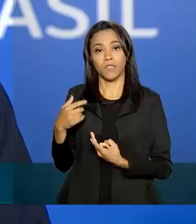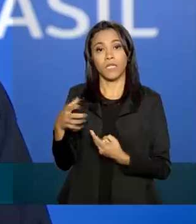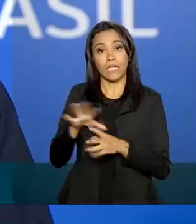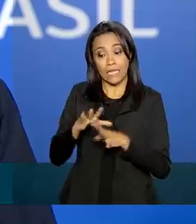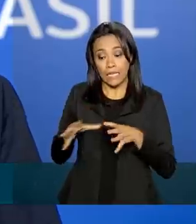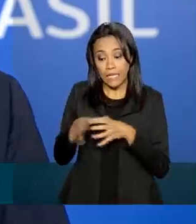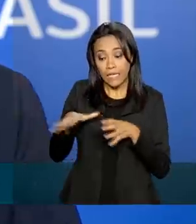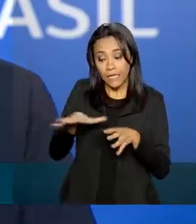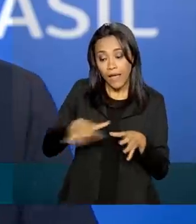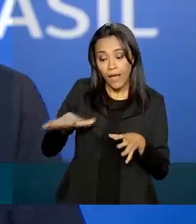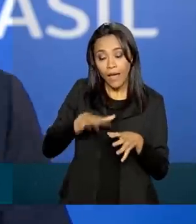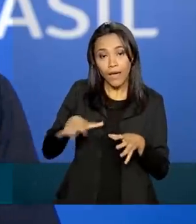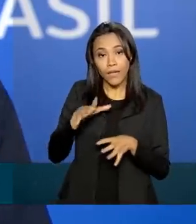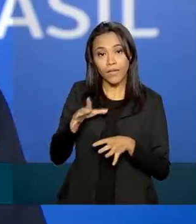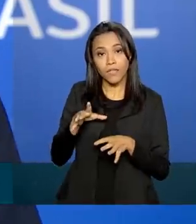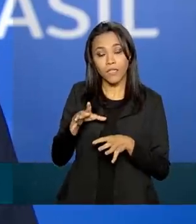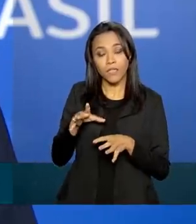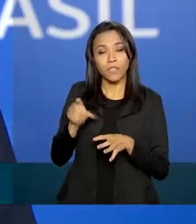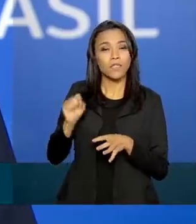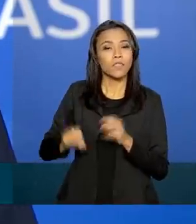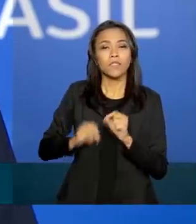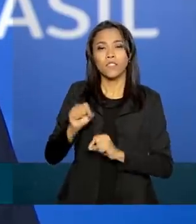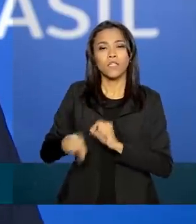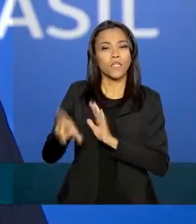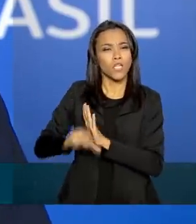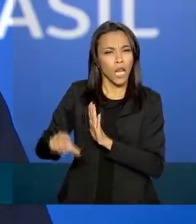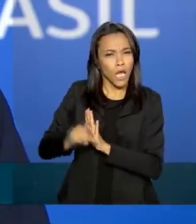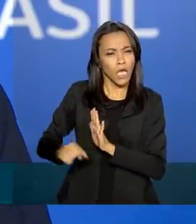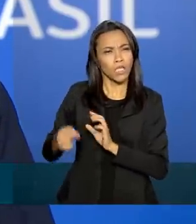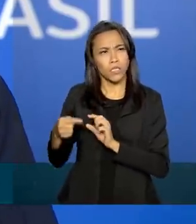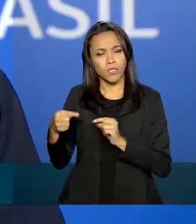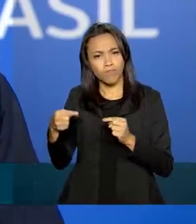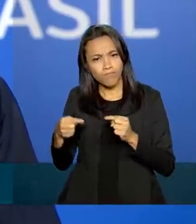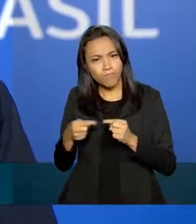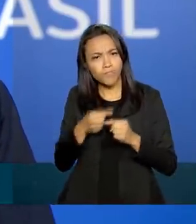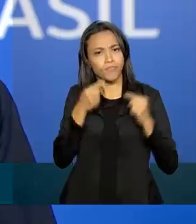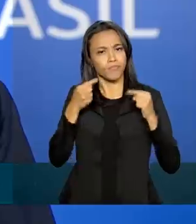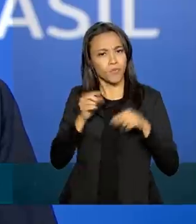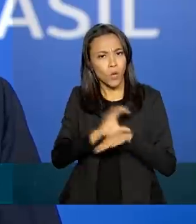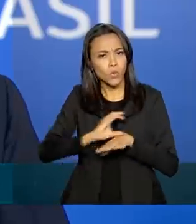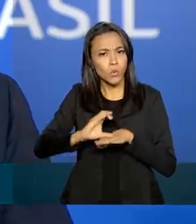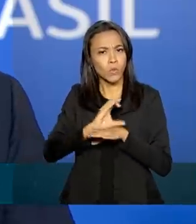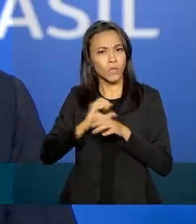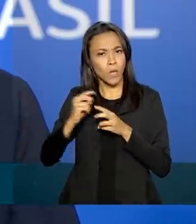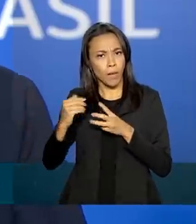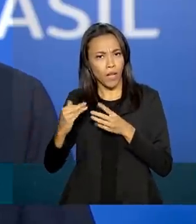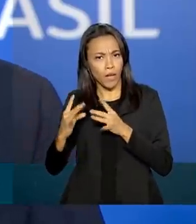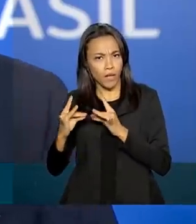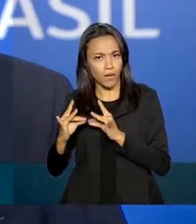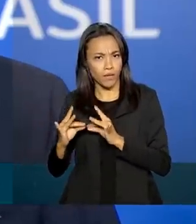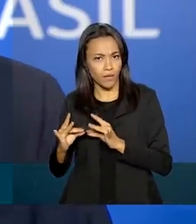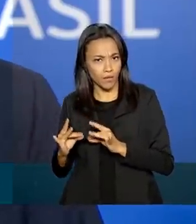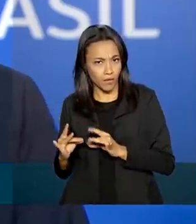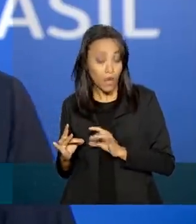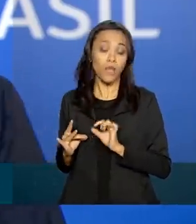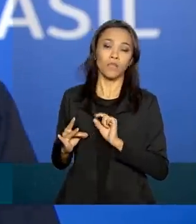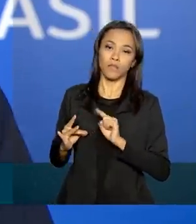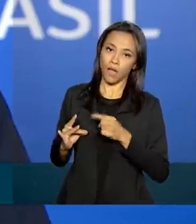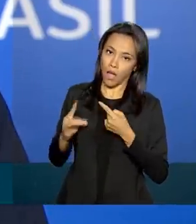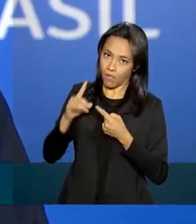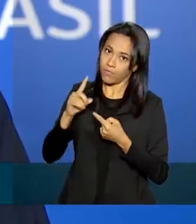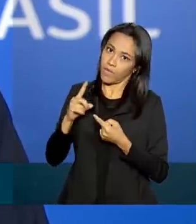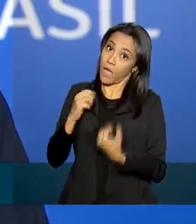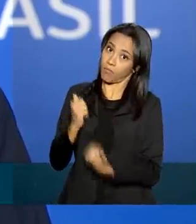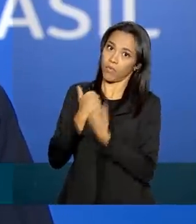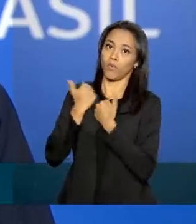jurídica nesse sentido e nós nem havendo obviamente né o devido amparo jurídico